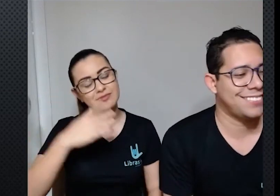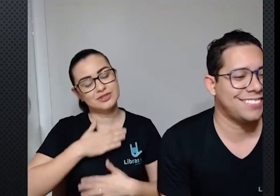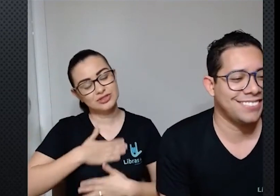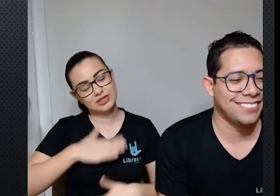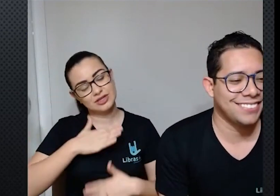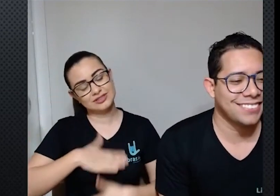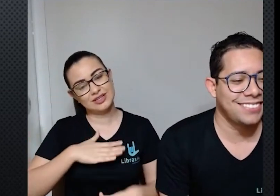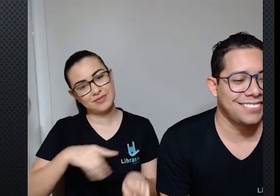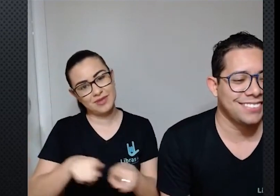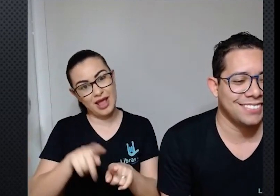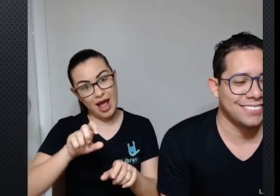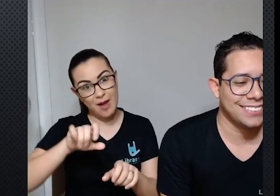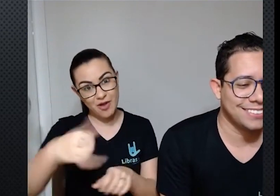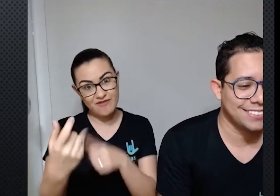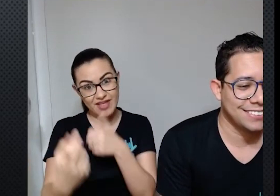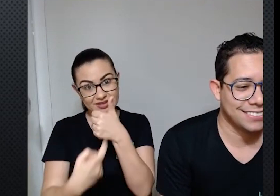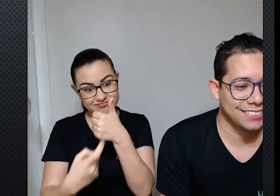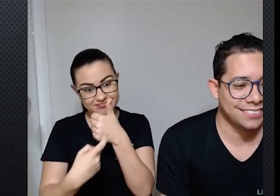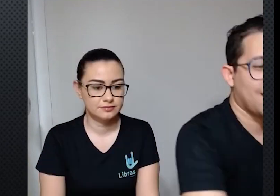ó.